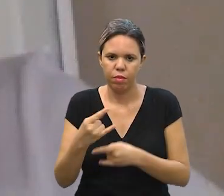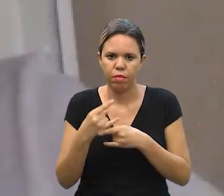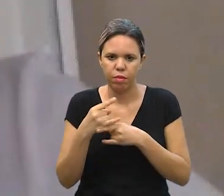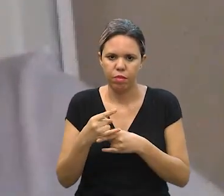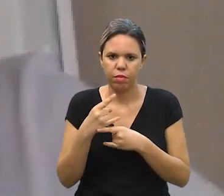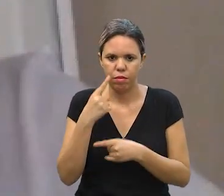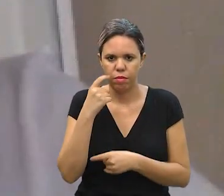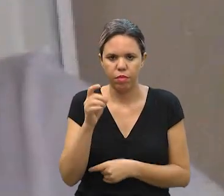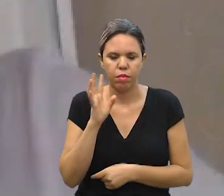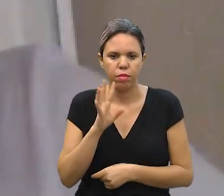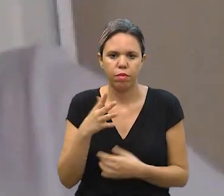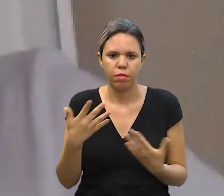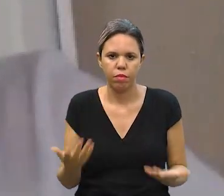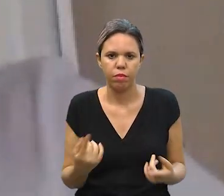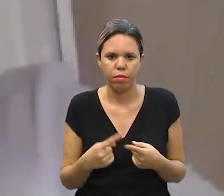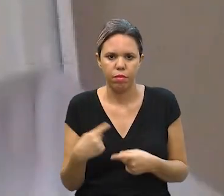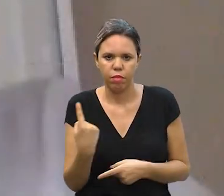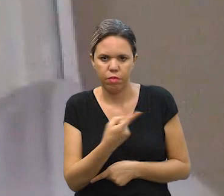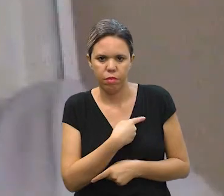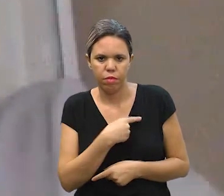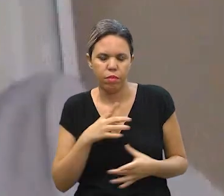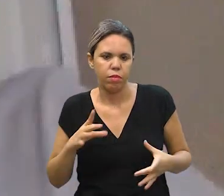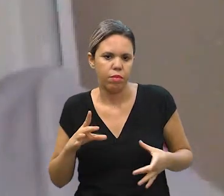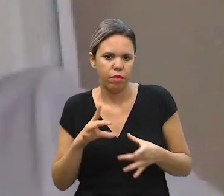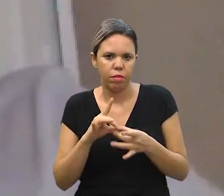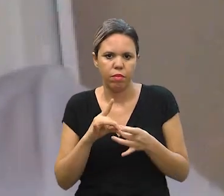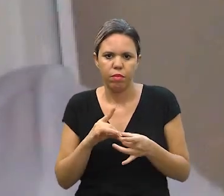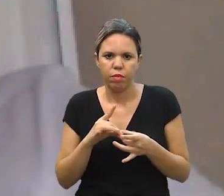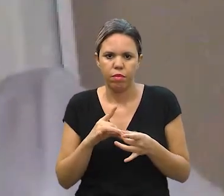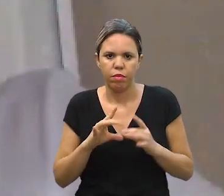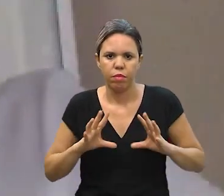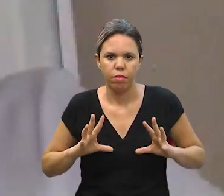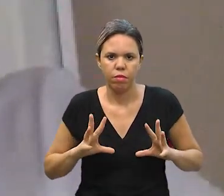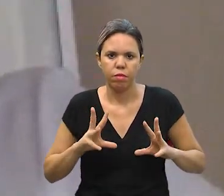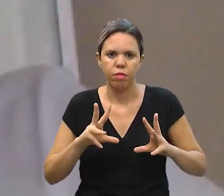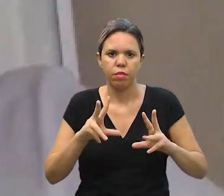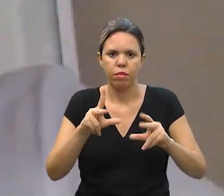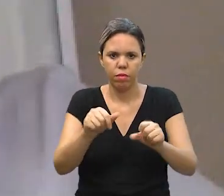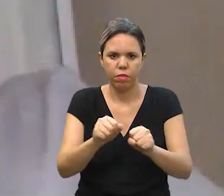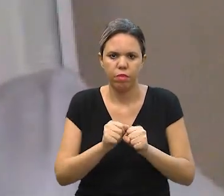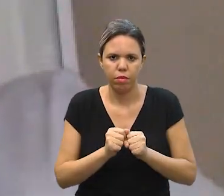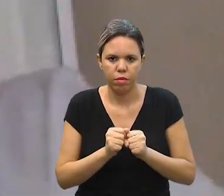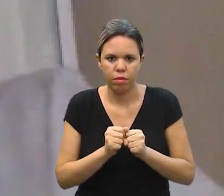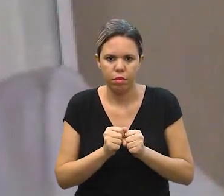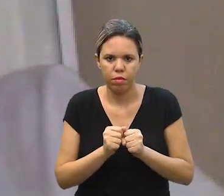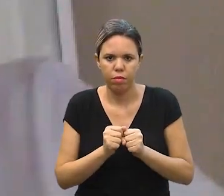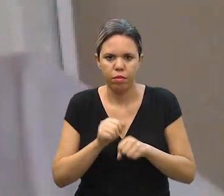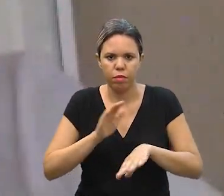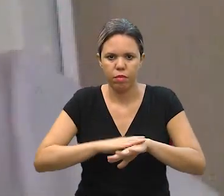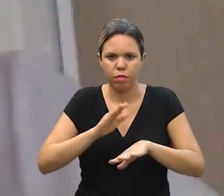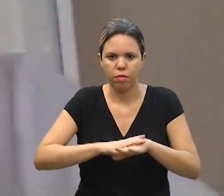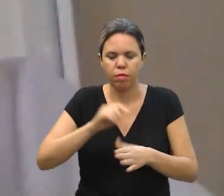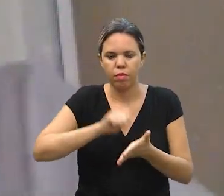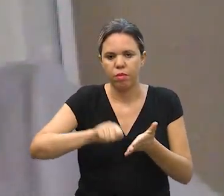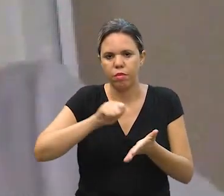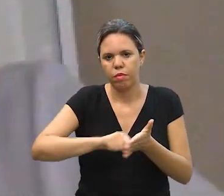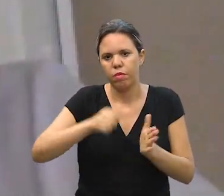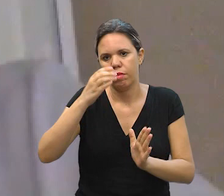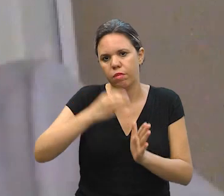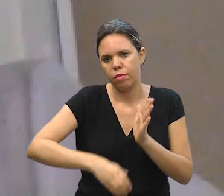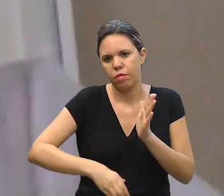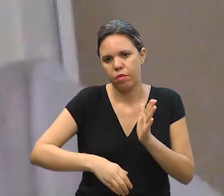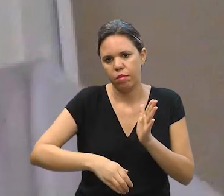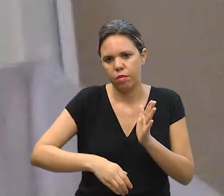uma live muito interessante, porque a gente reuniu todos os autores dos